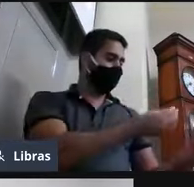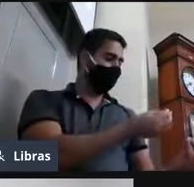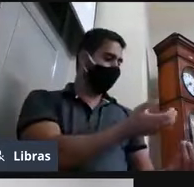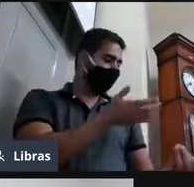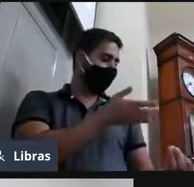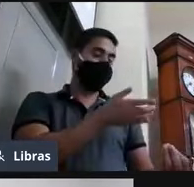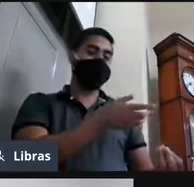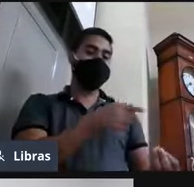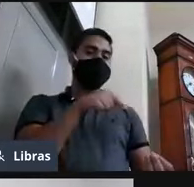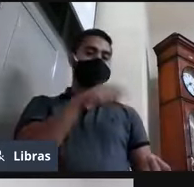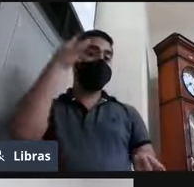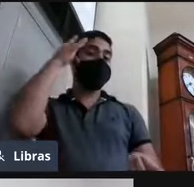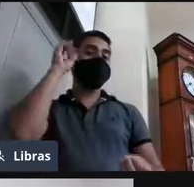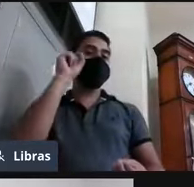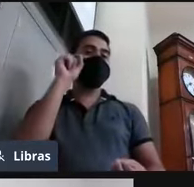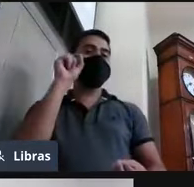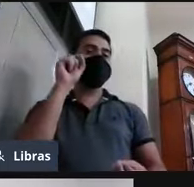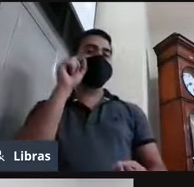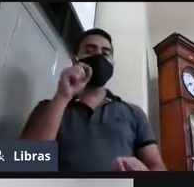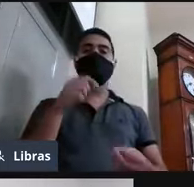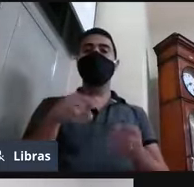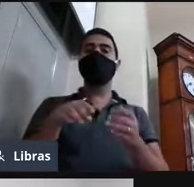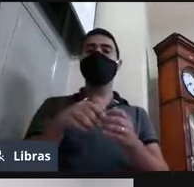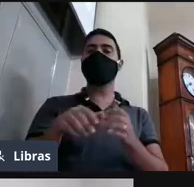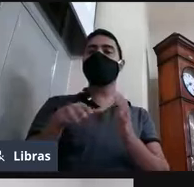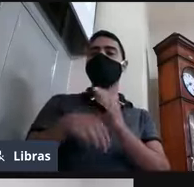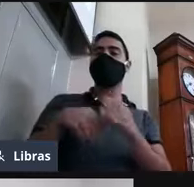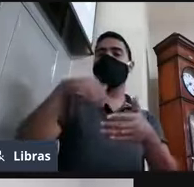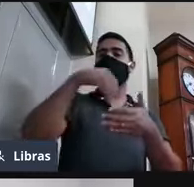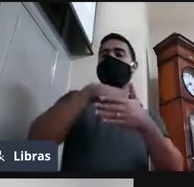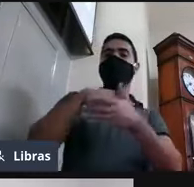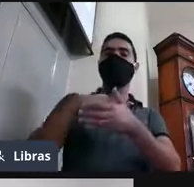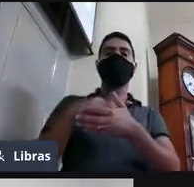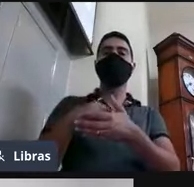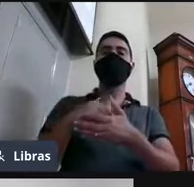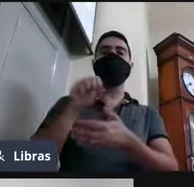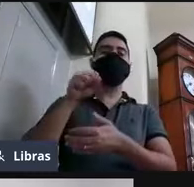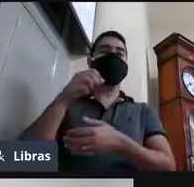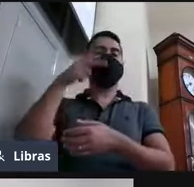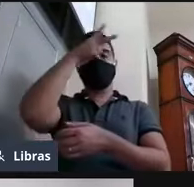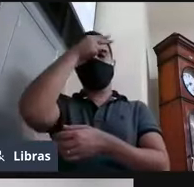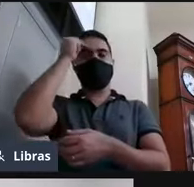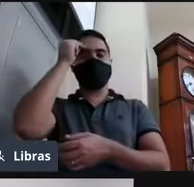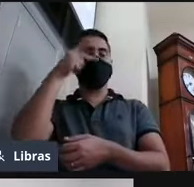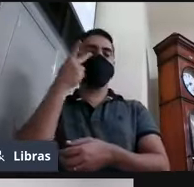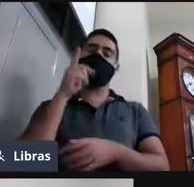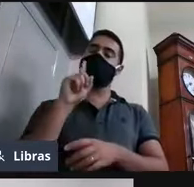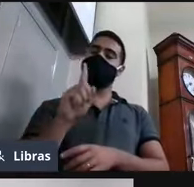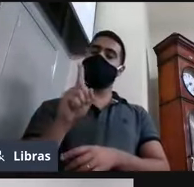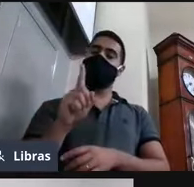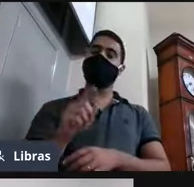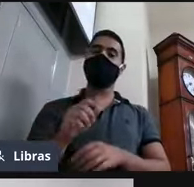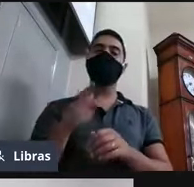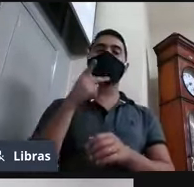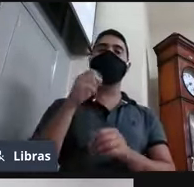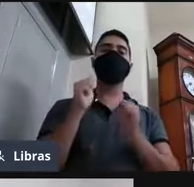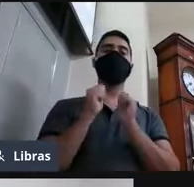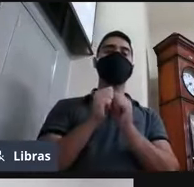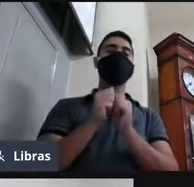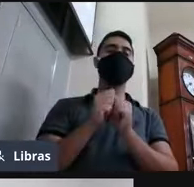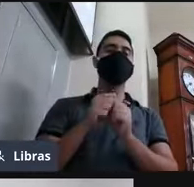E vocês achando que quem ia receber dinheiro é quem votasse a favor do prefeito. E eu falei aqui, junto com o vereador